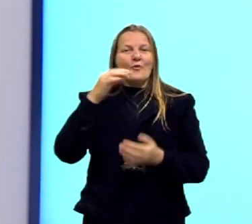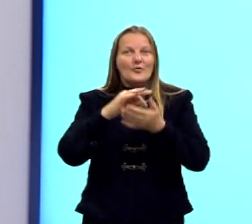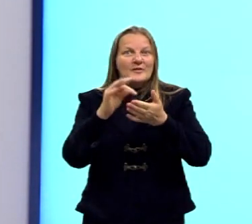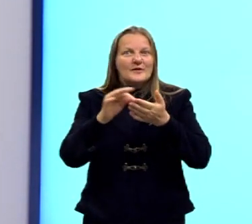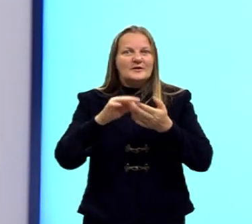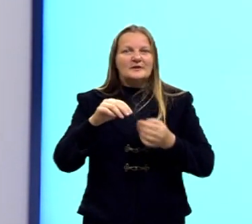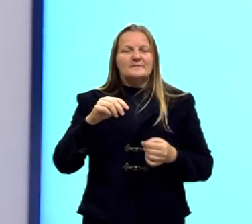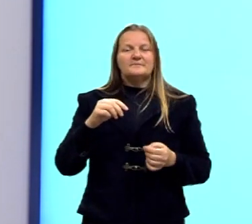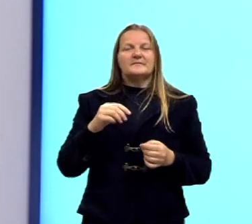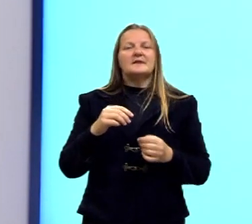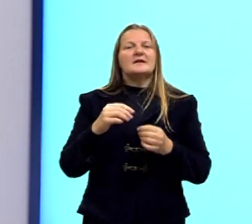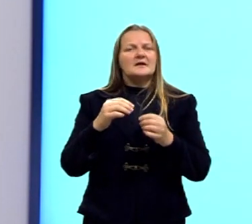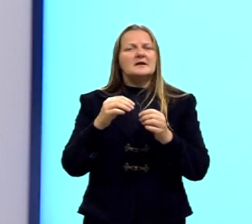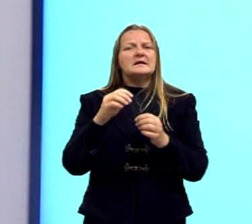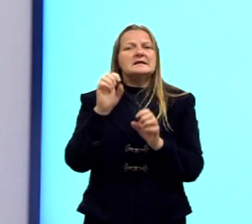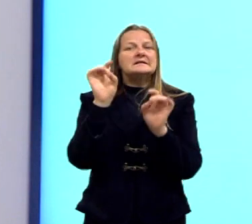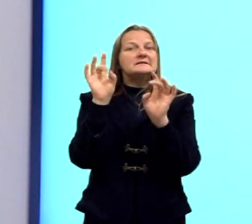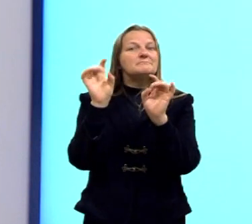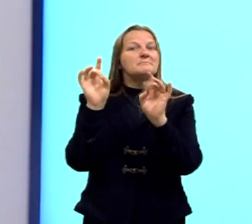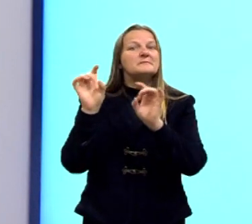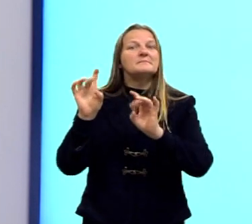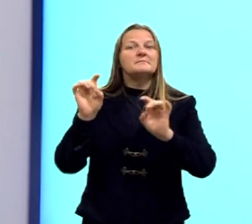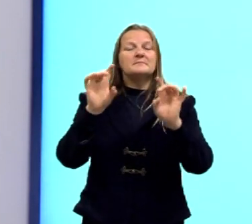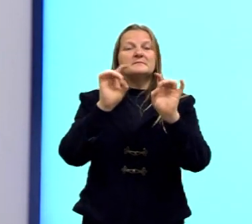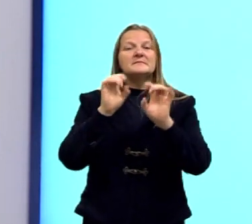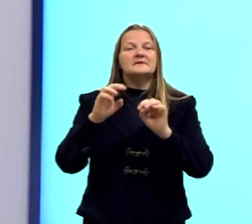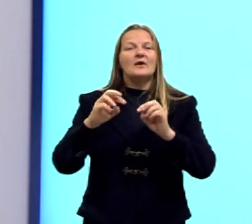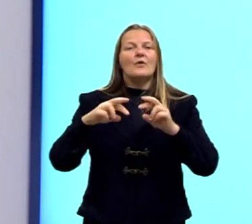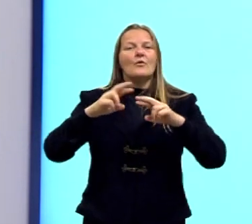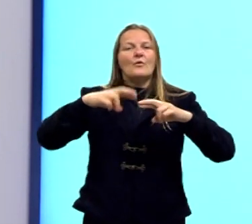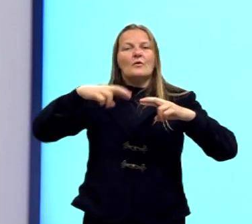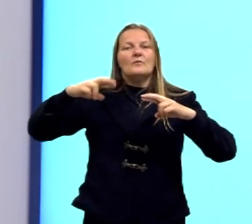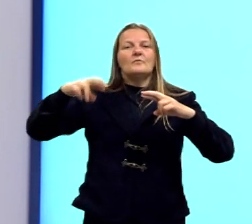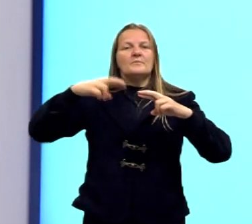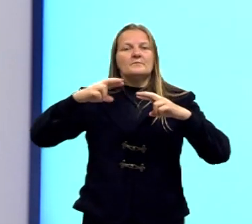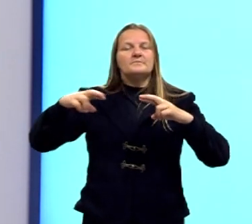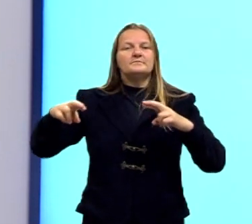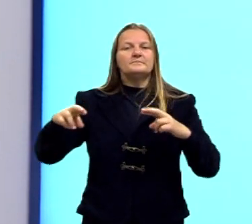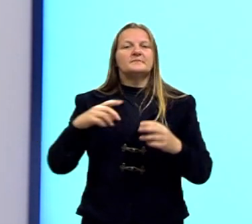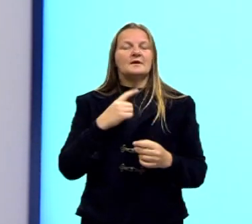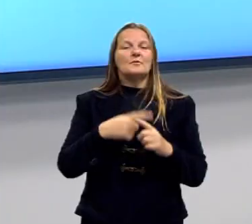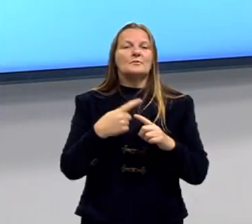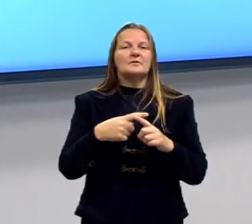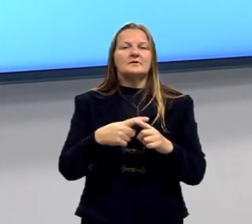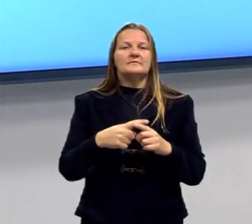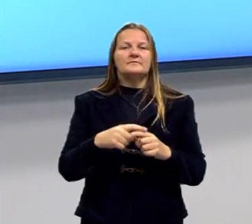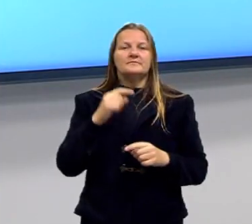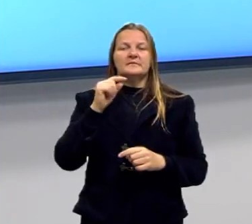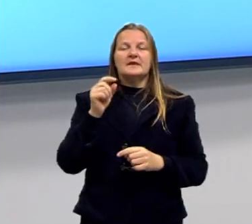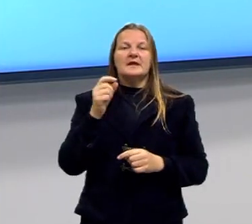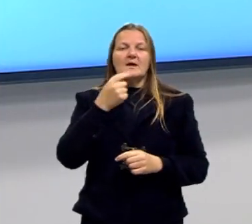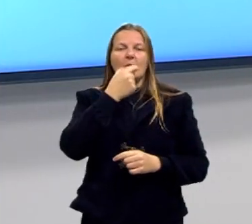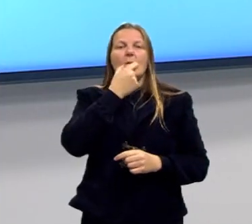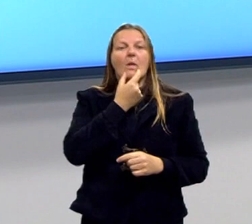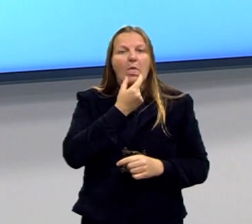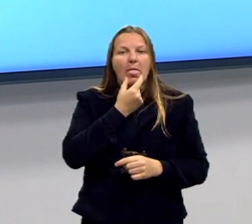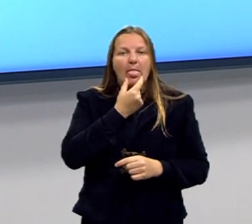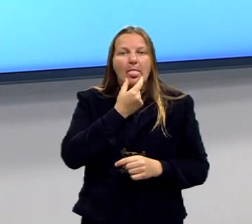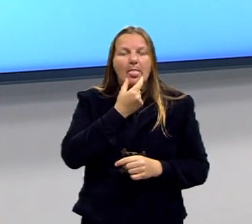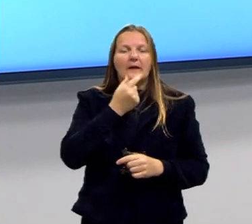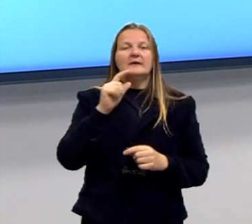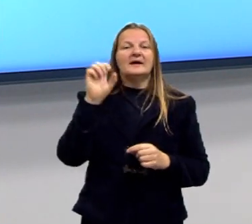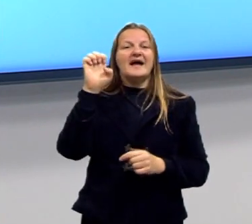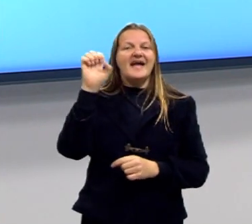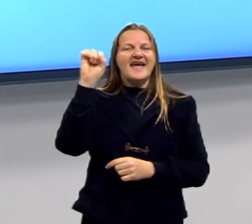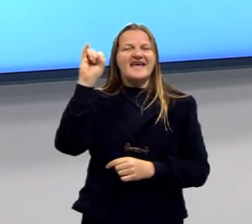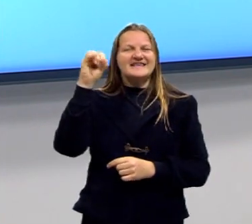especial da relatividade isso que a gente não vai aprofundar neste momento é só para a gente saber então que apesar